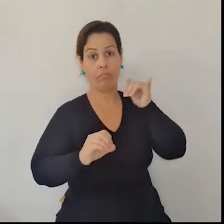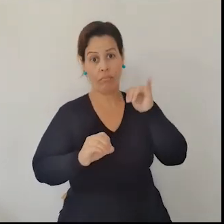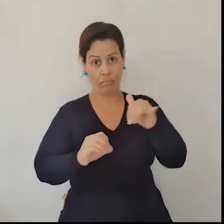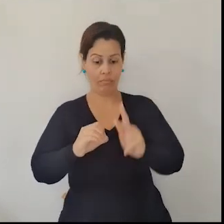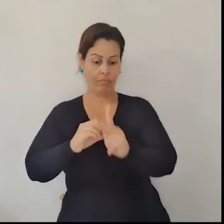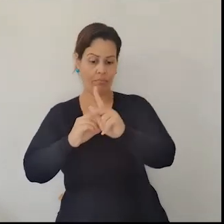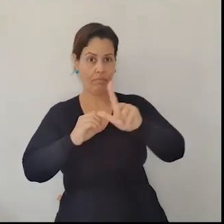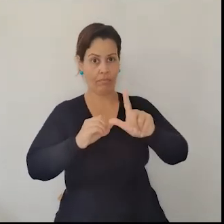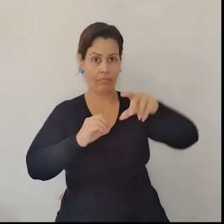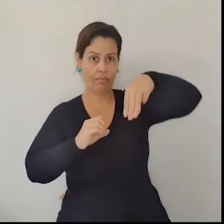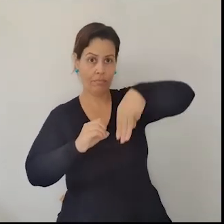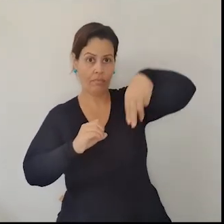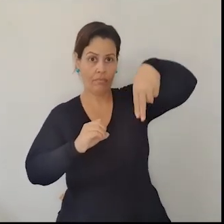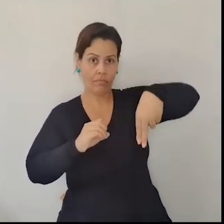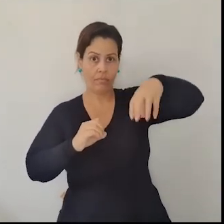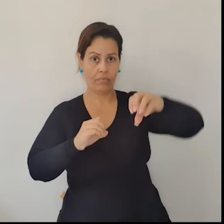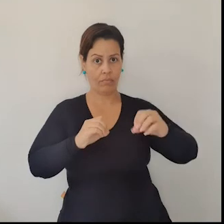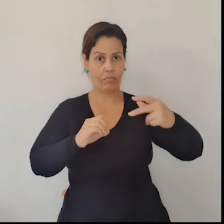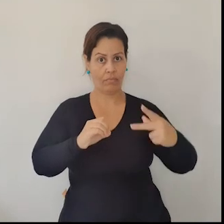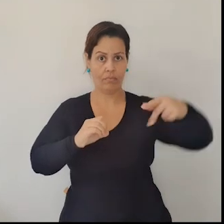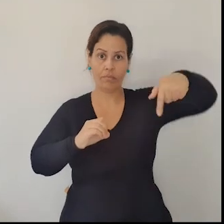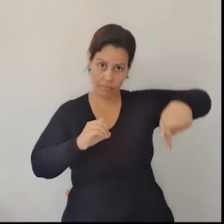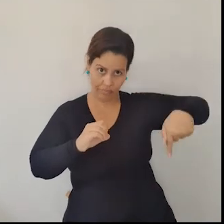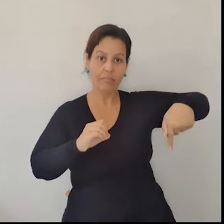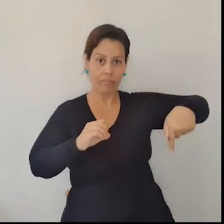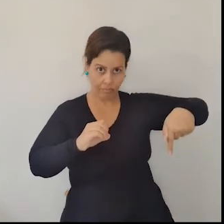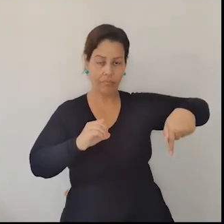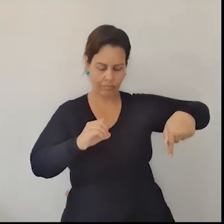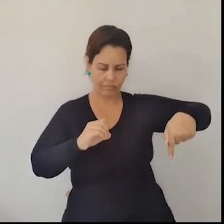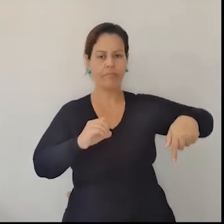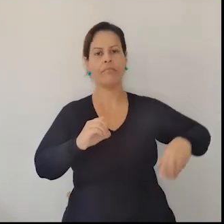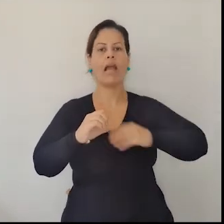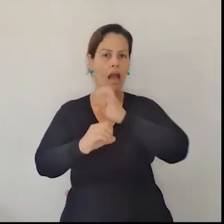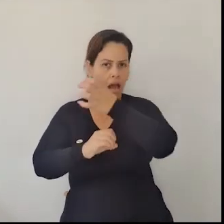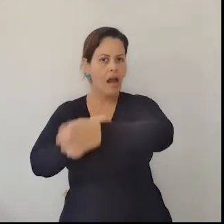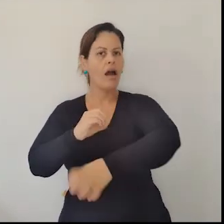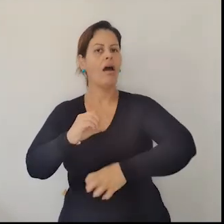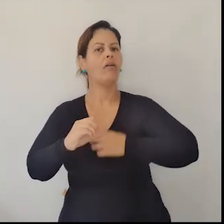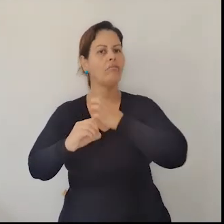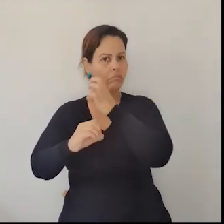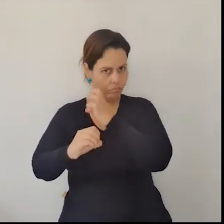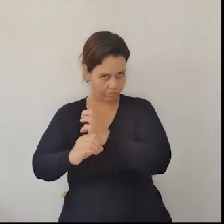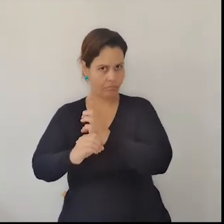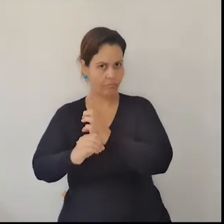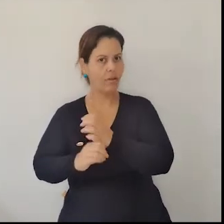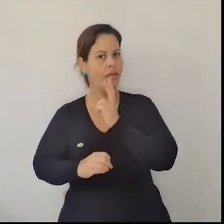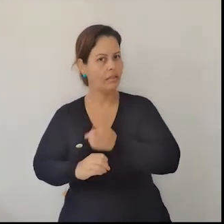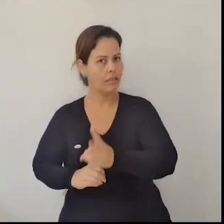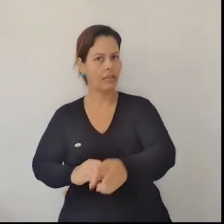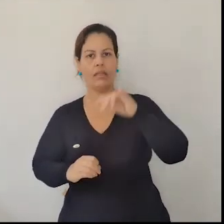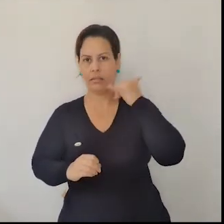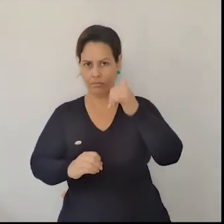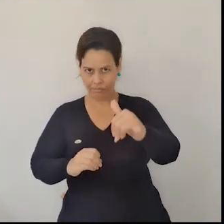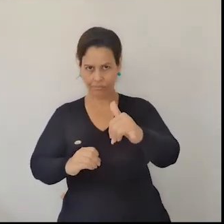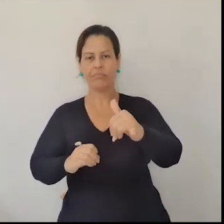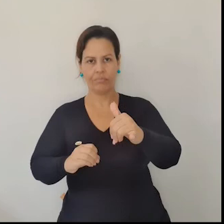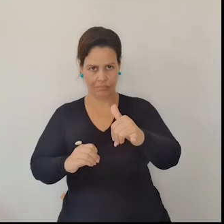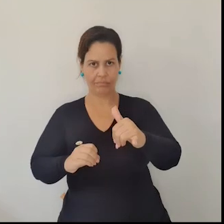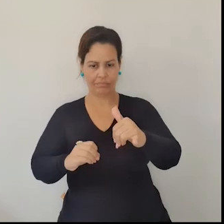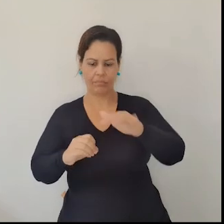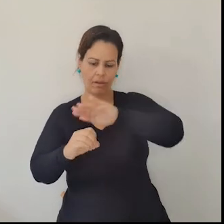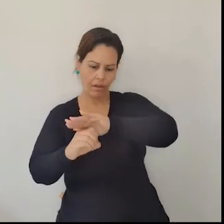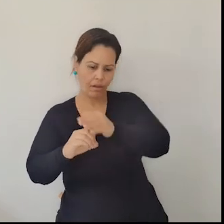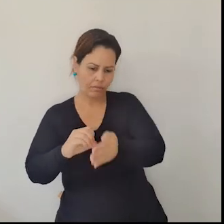camadas ou níveis de energia, K, L, M, N, O, P e Q. Os elétrons nessas camadas apresentam